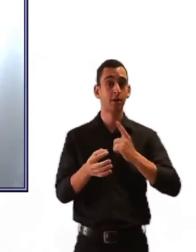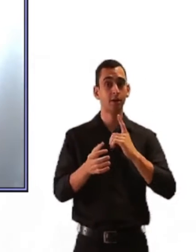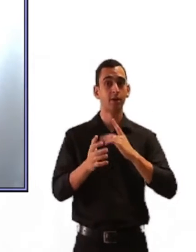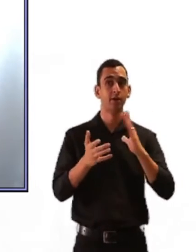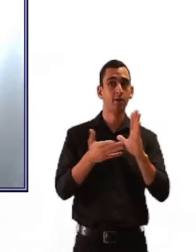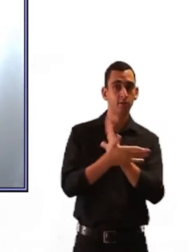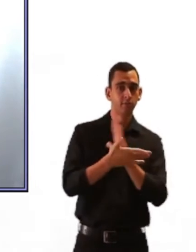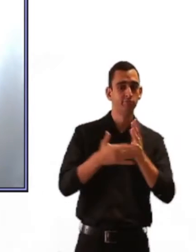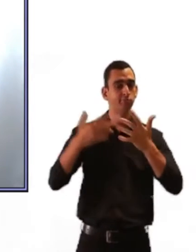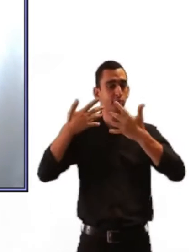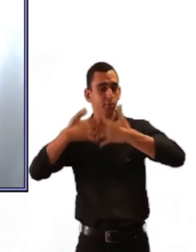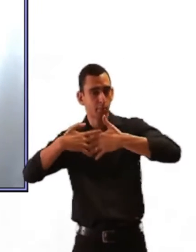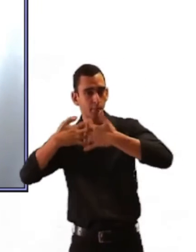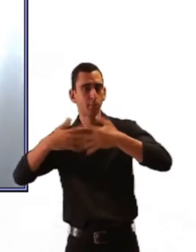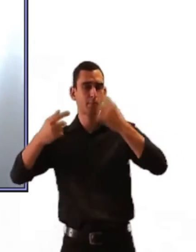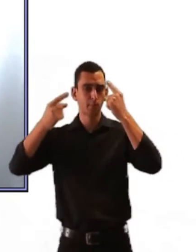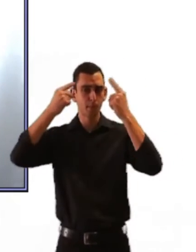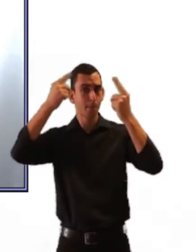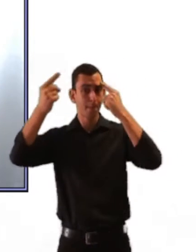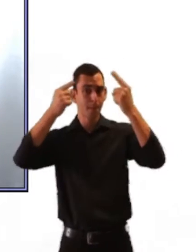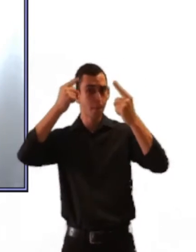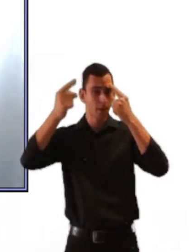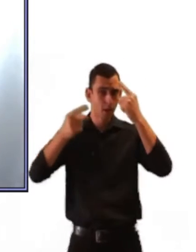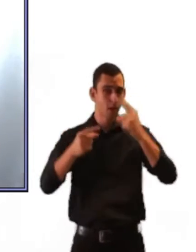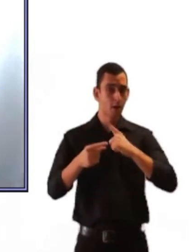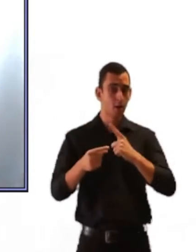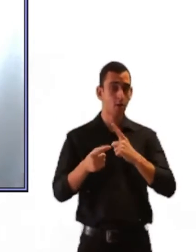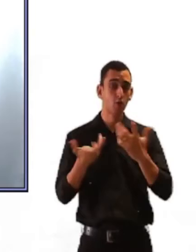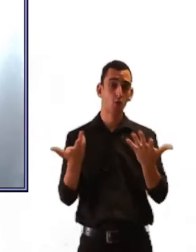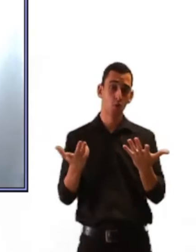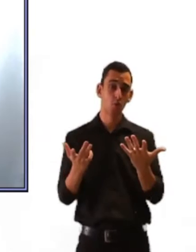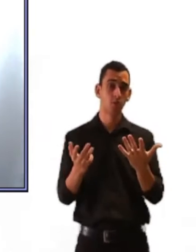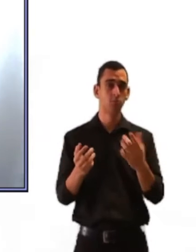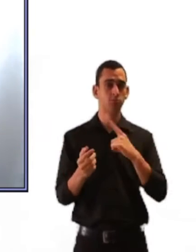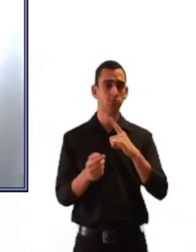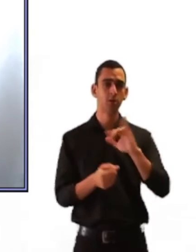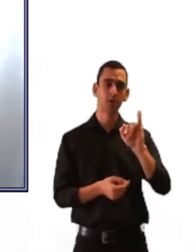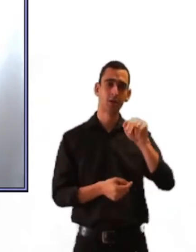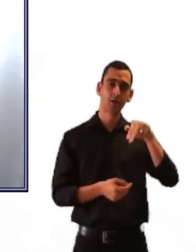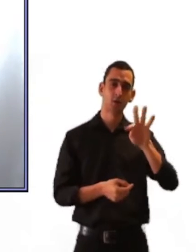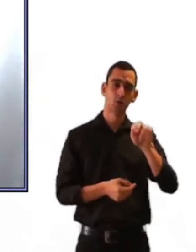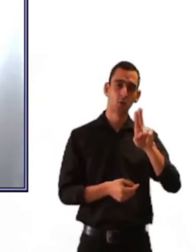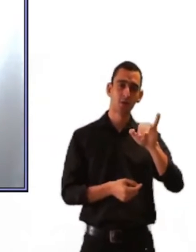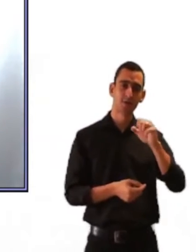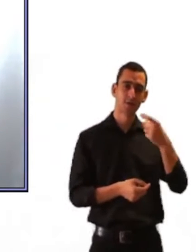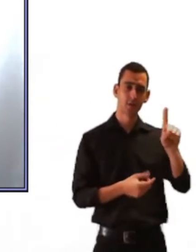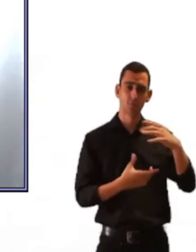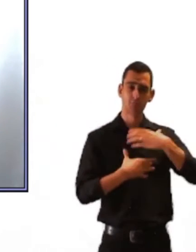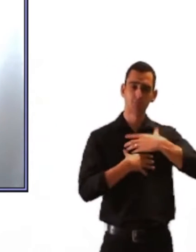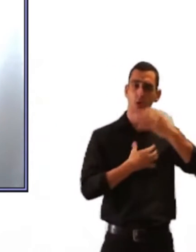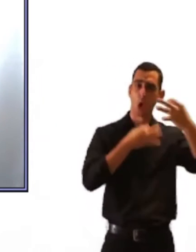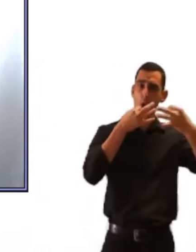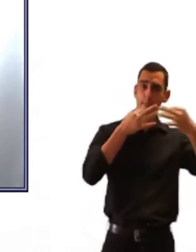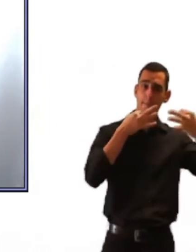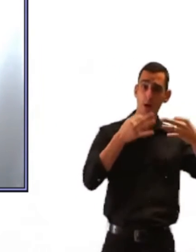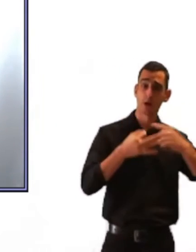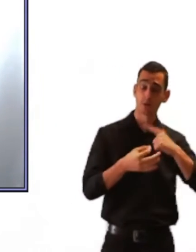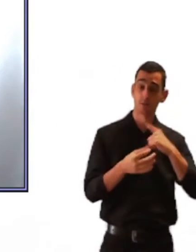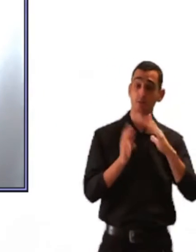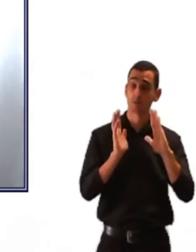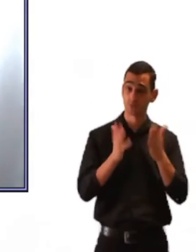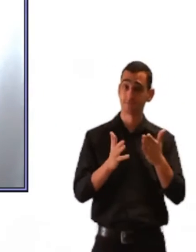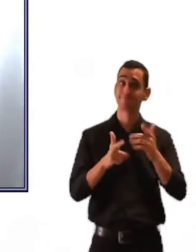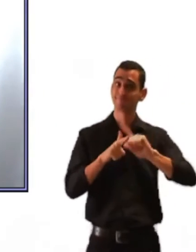atalho mental, um julgamento em que o juiz se utiliza de uma intuição, de um insight, de um palpite, isso tem